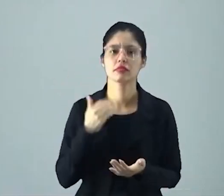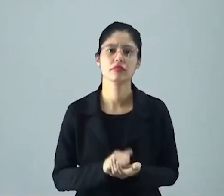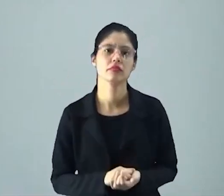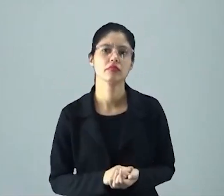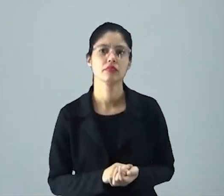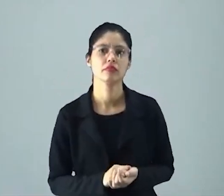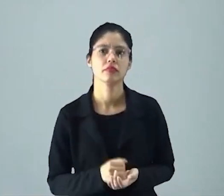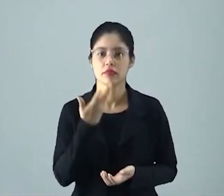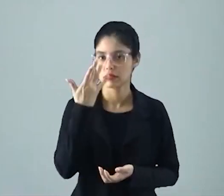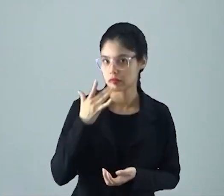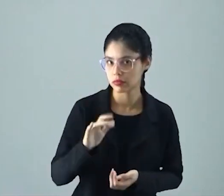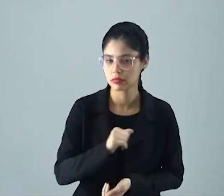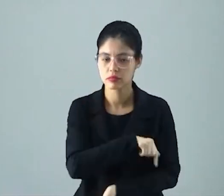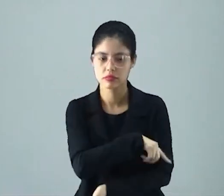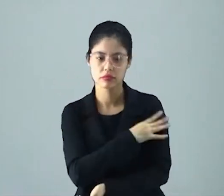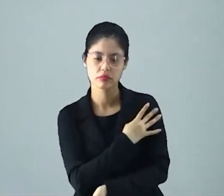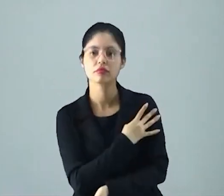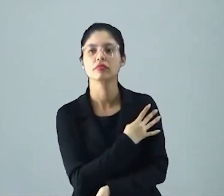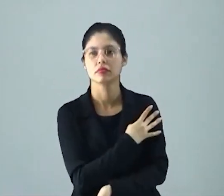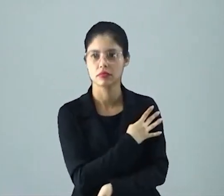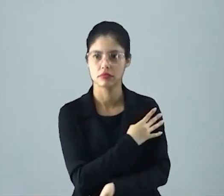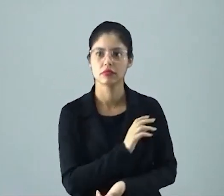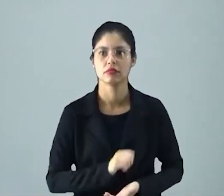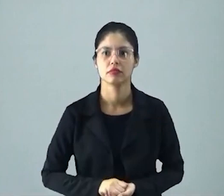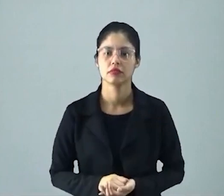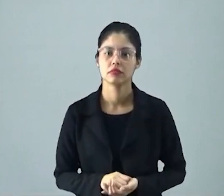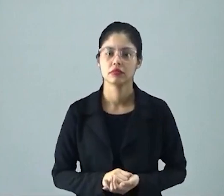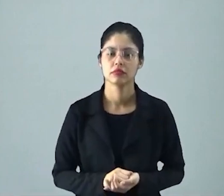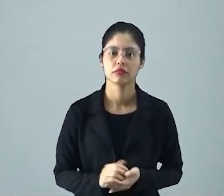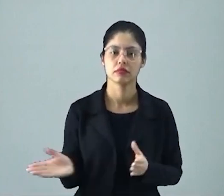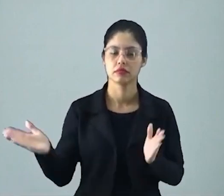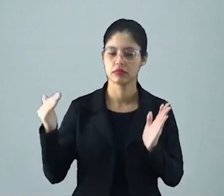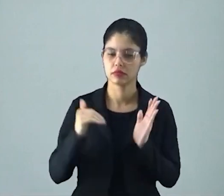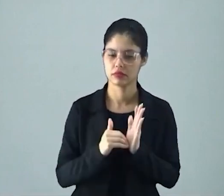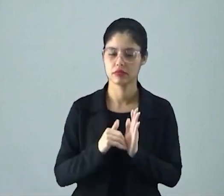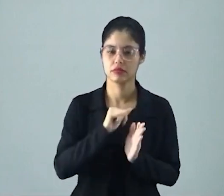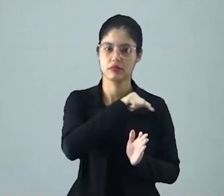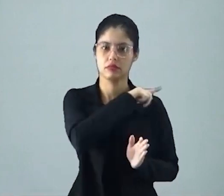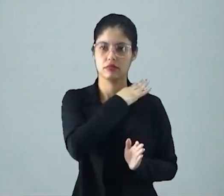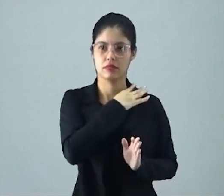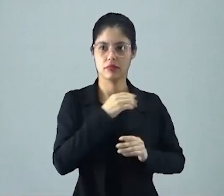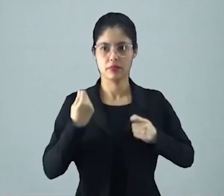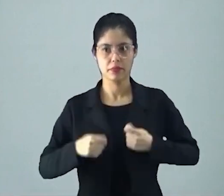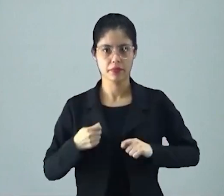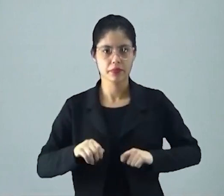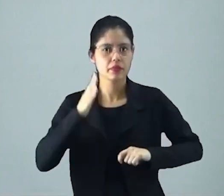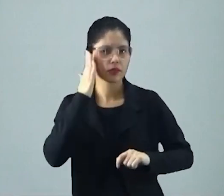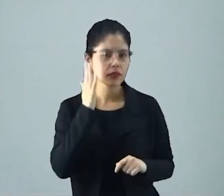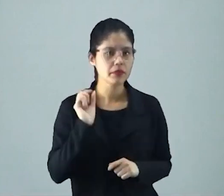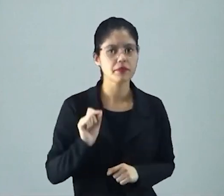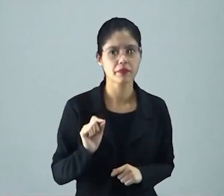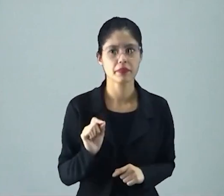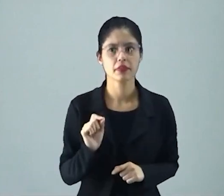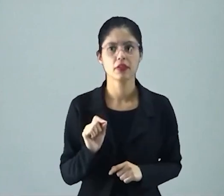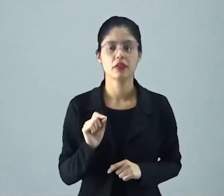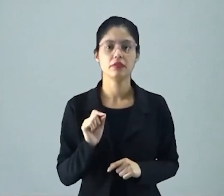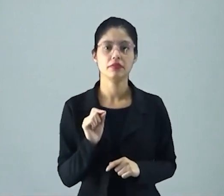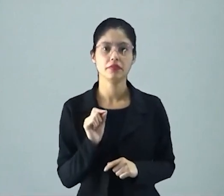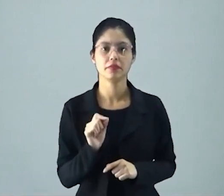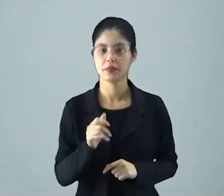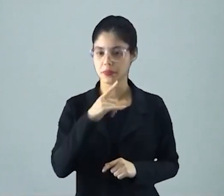lá do fundamental, anos iniciais, e perdura até o ensino médio. Então, você precisa entender, né,